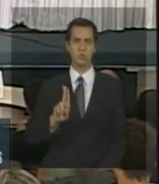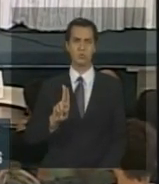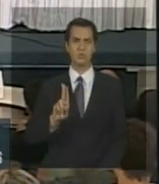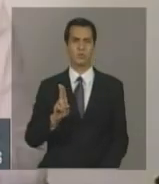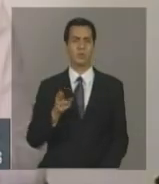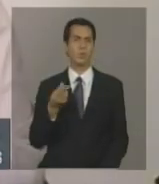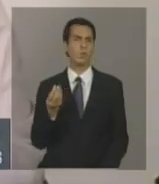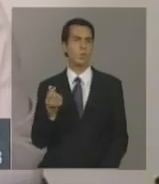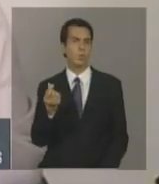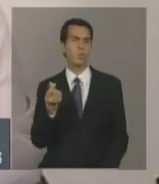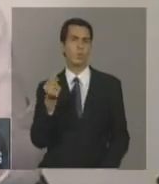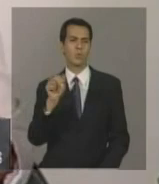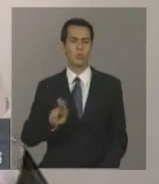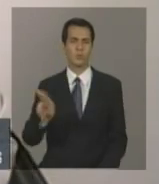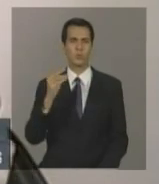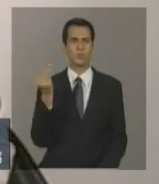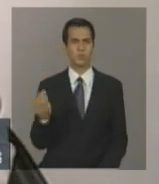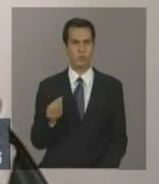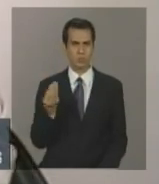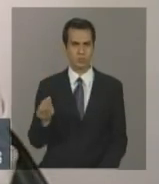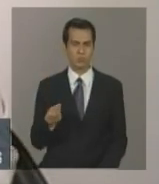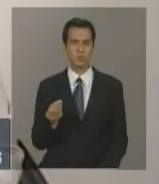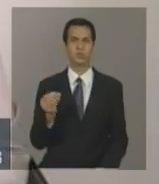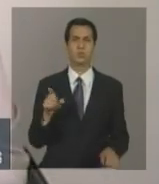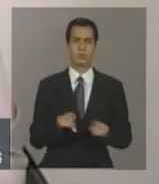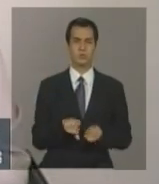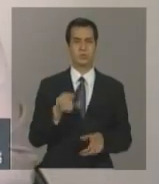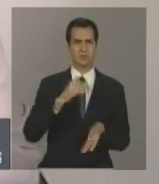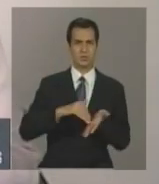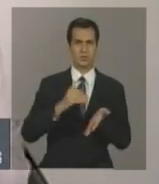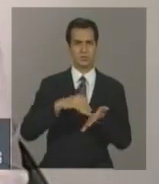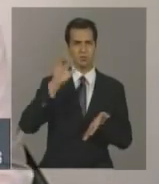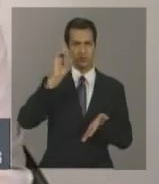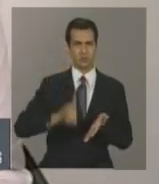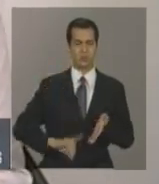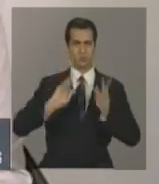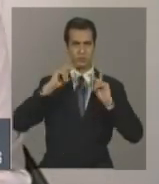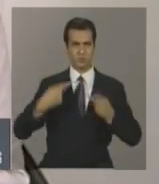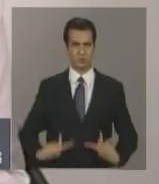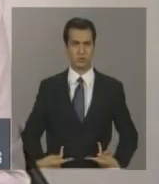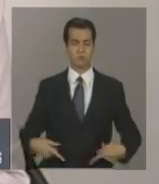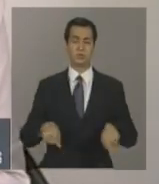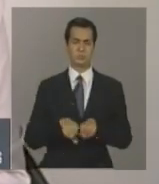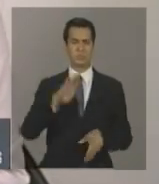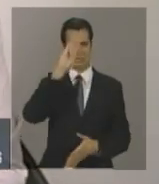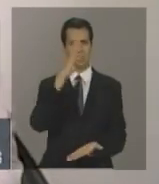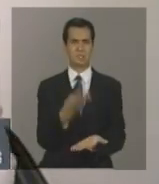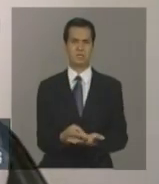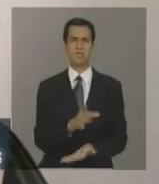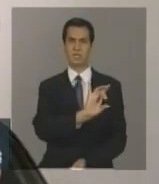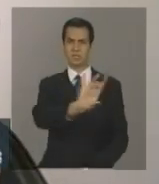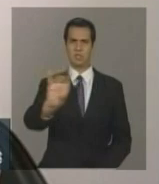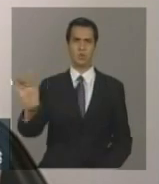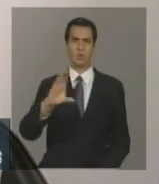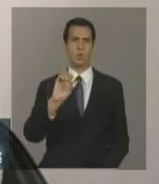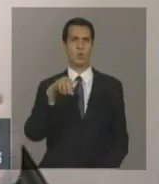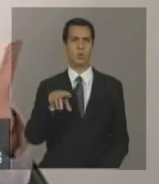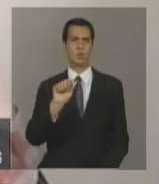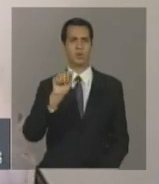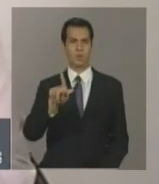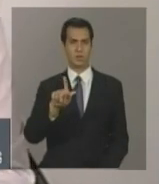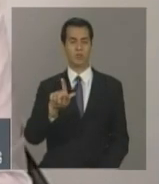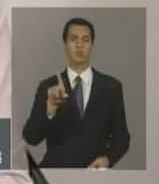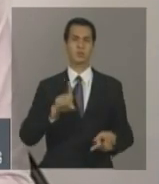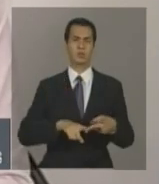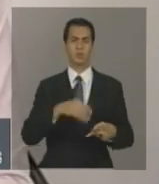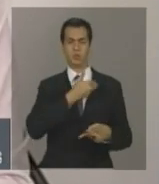amplo, a Secretaria de Direitos Humanos, e eu tenho certeza, cada uma das organizações não governamentais, os